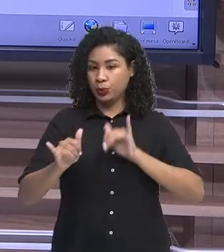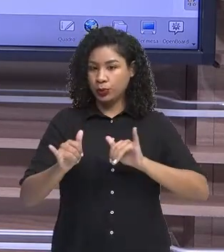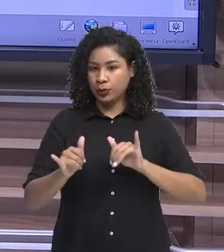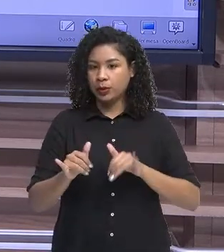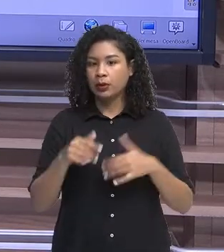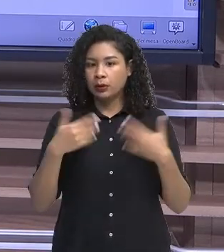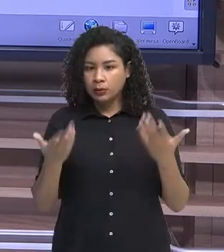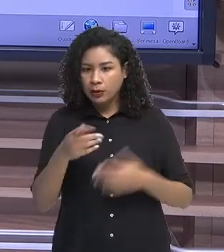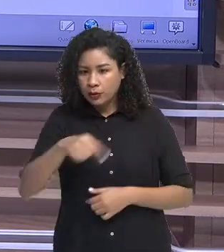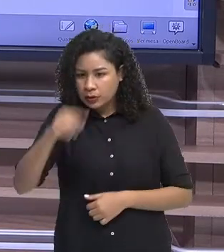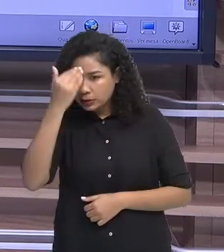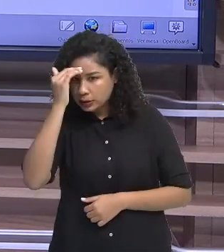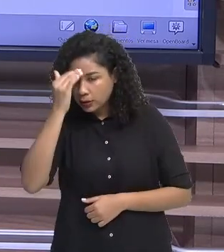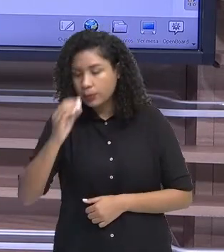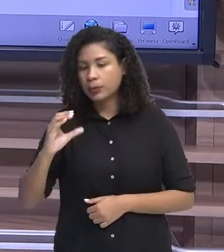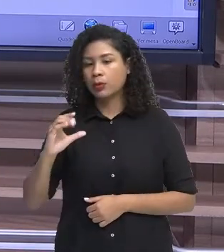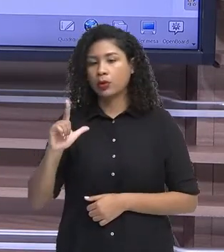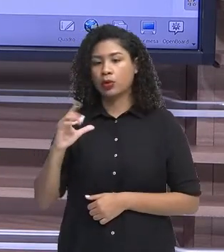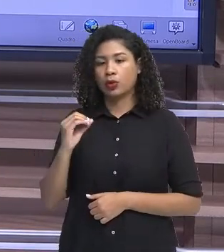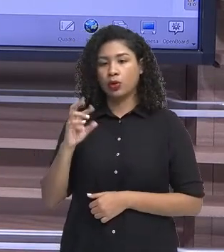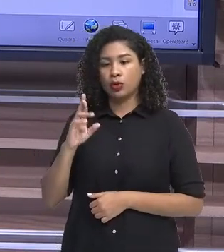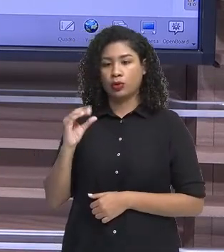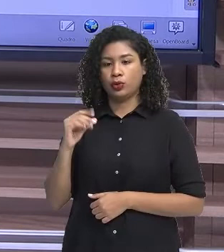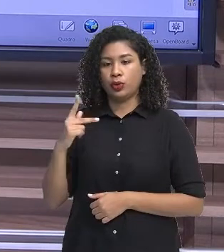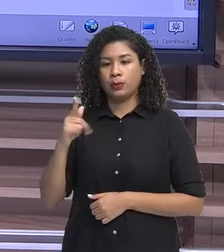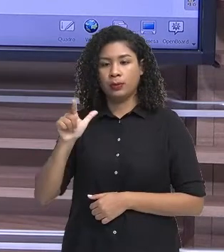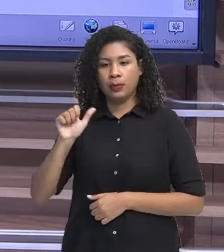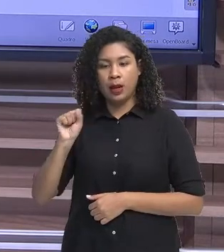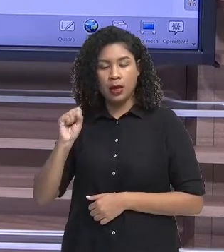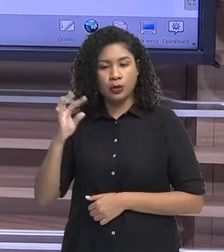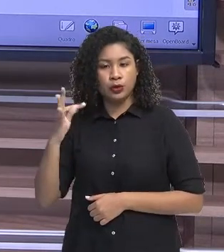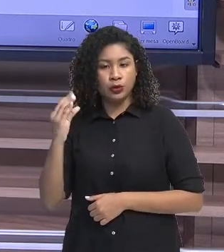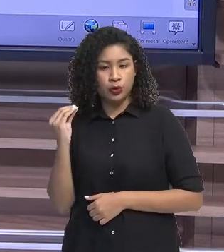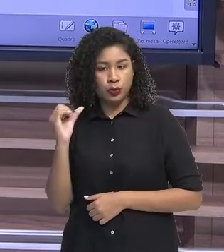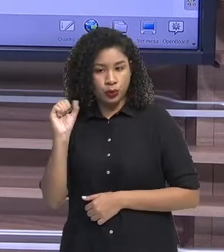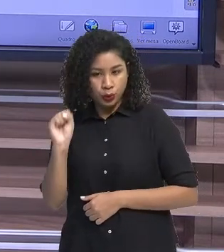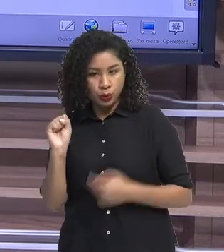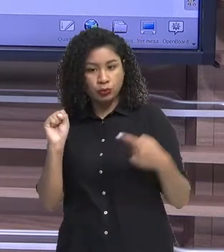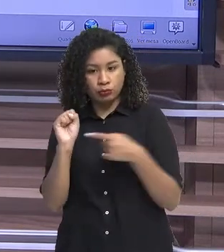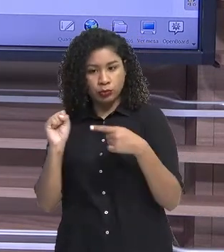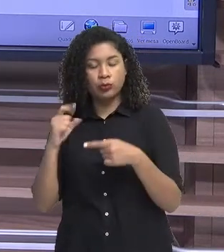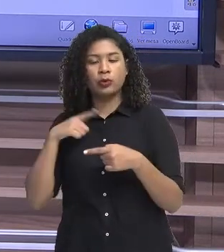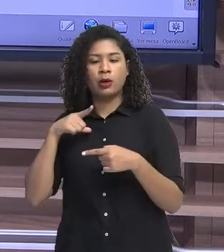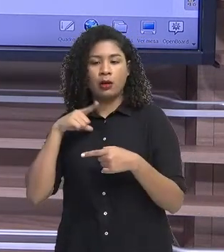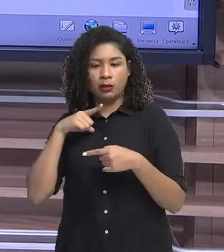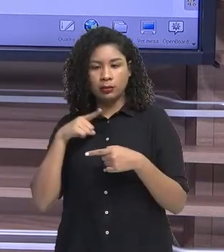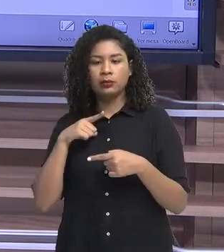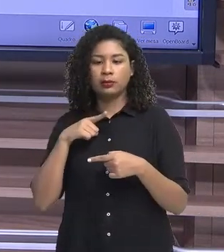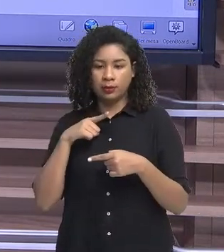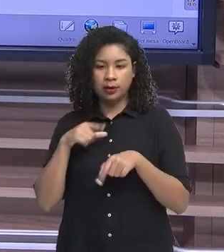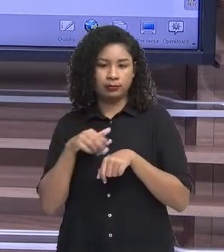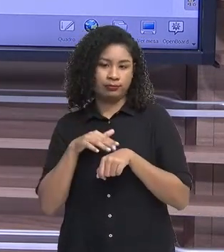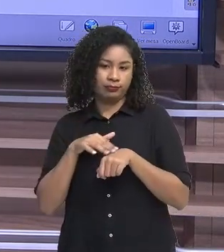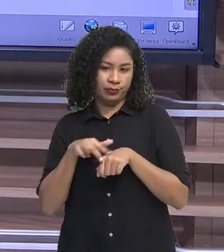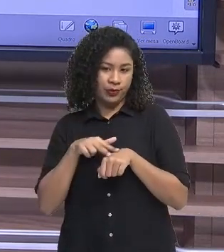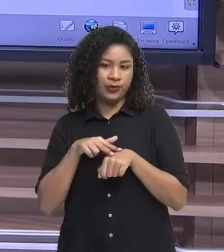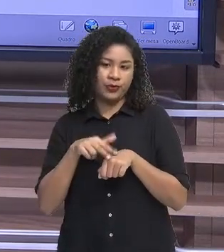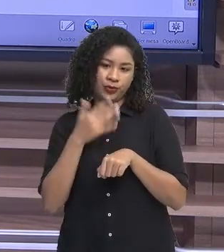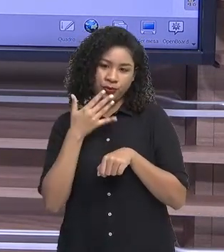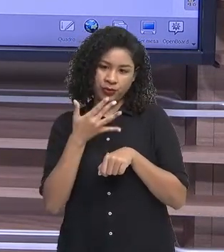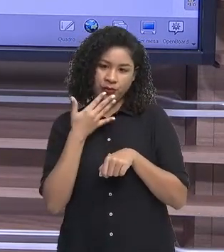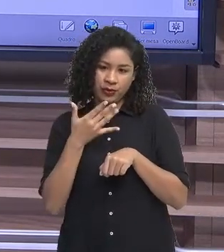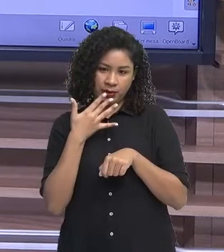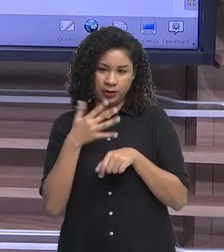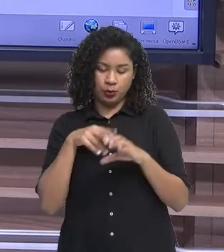Então, cloroplastos são organelas endossimbióticas que apresentam clorofila que dá a cor verde